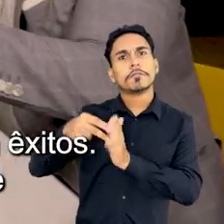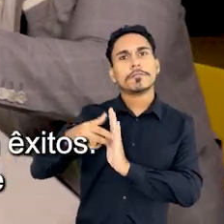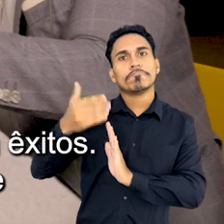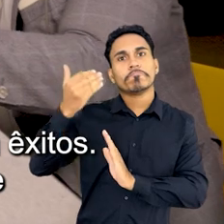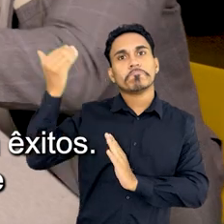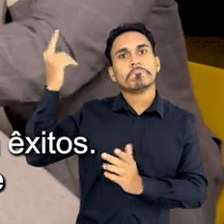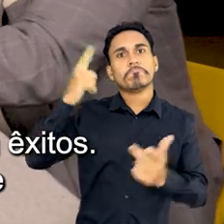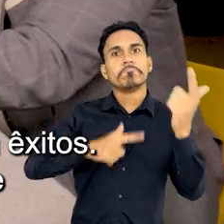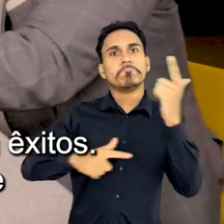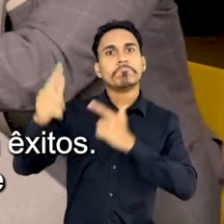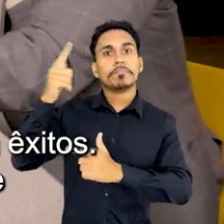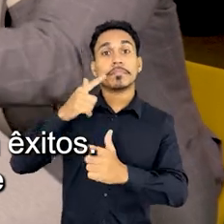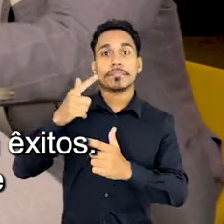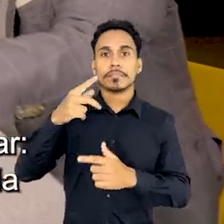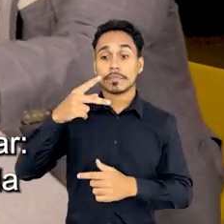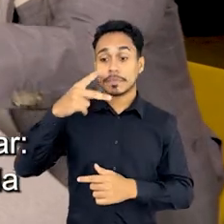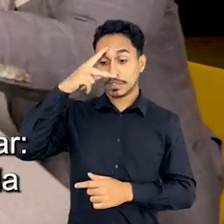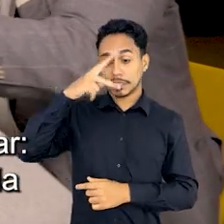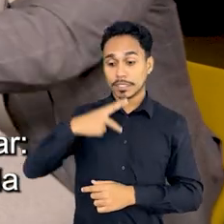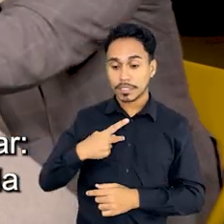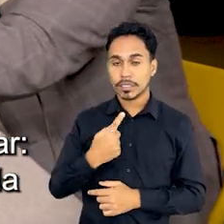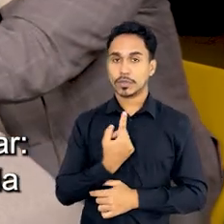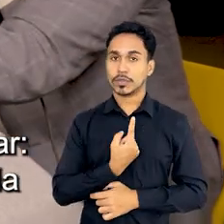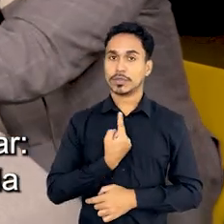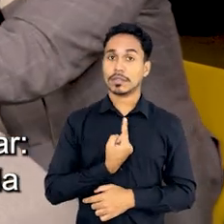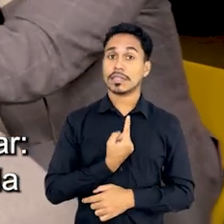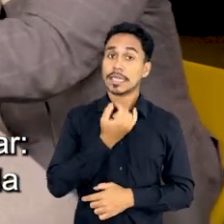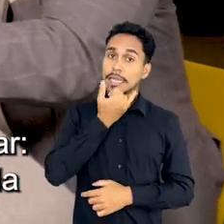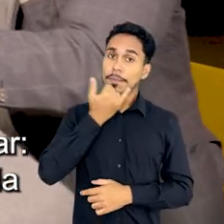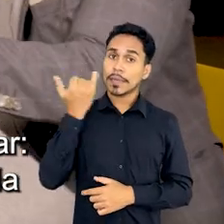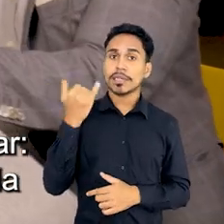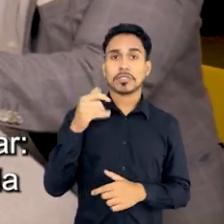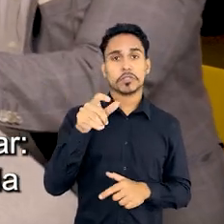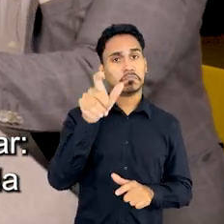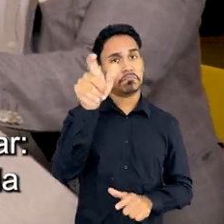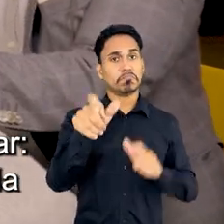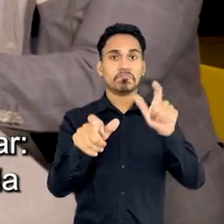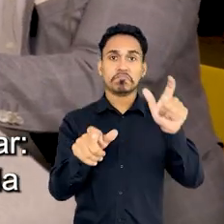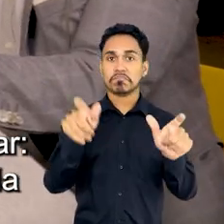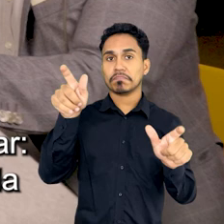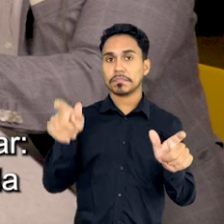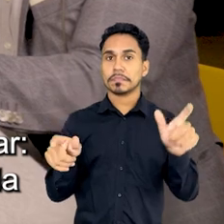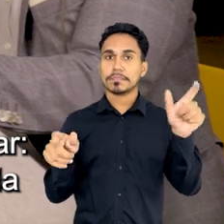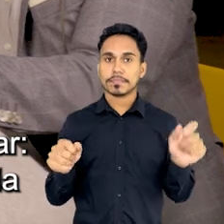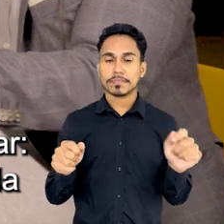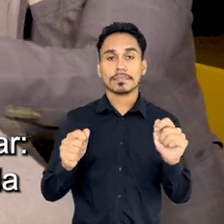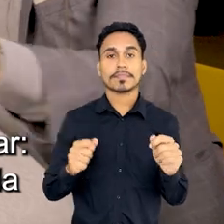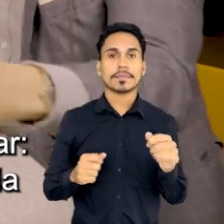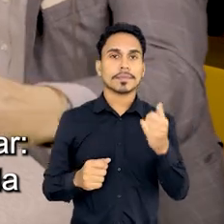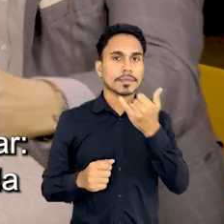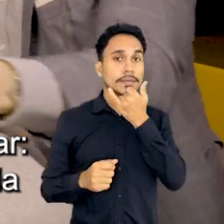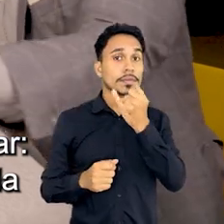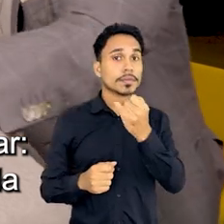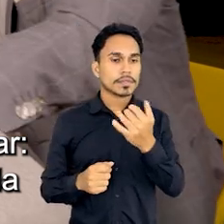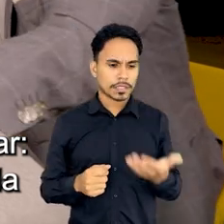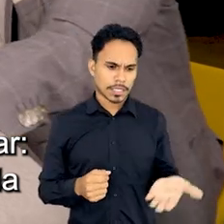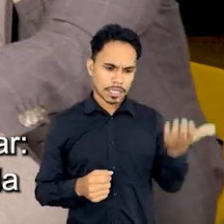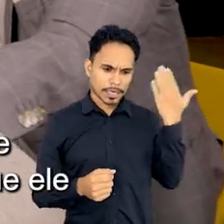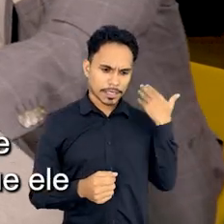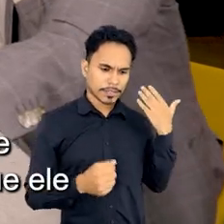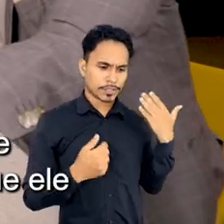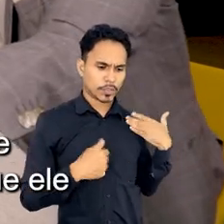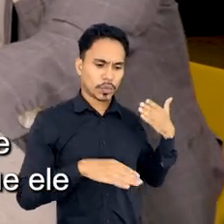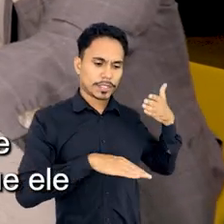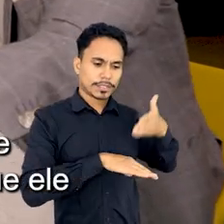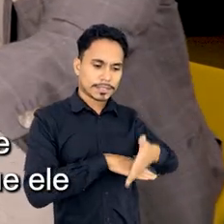o êxito é um significado pro indivíduo o que que ele espera quando ele entra ali então Vai juntar a expectativa de saída e a trajetória de